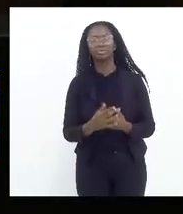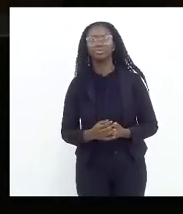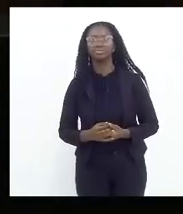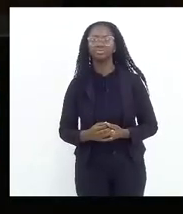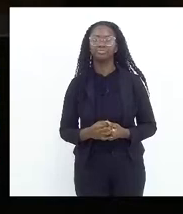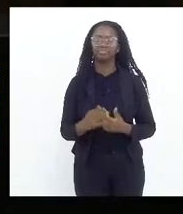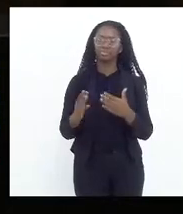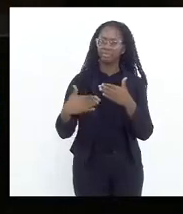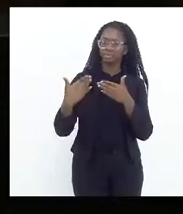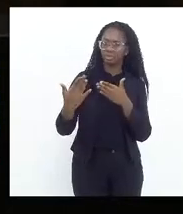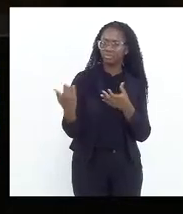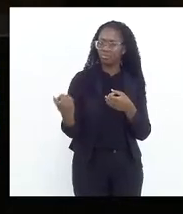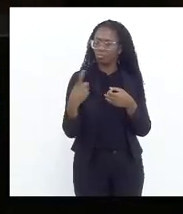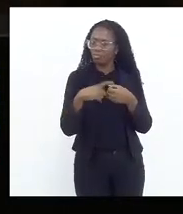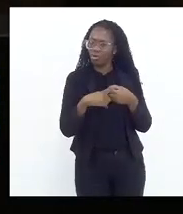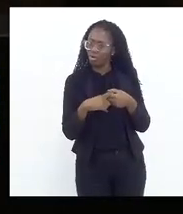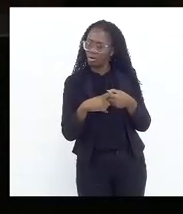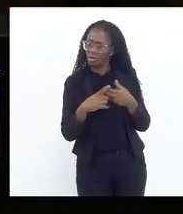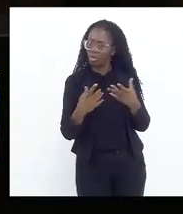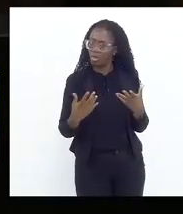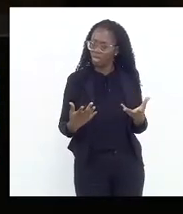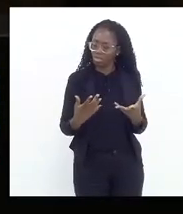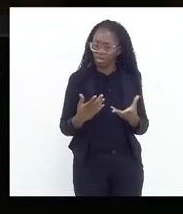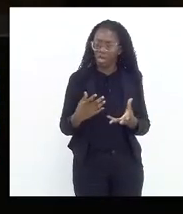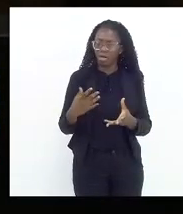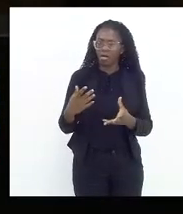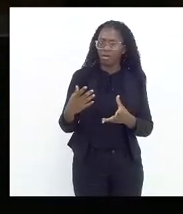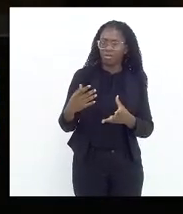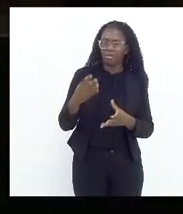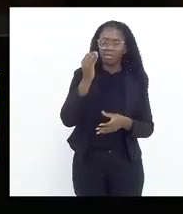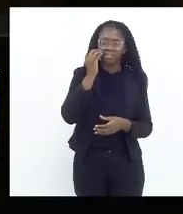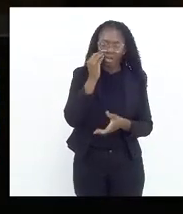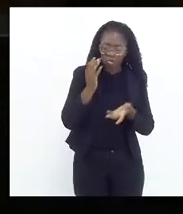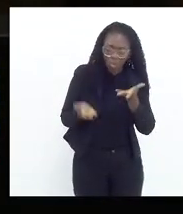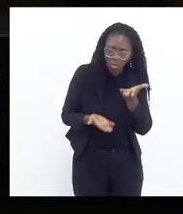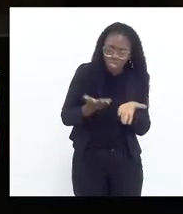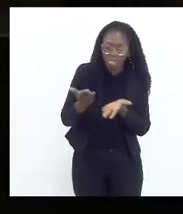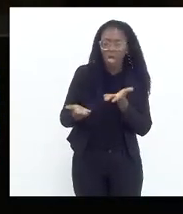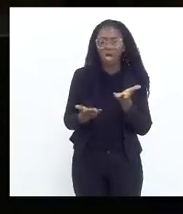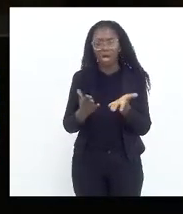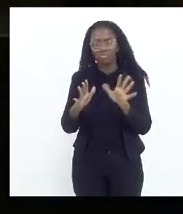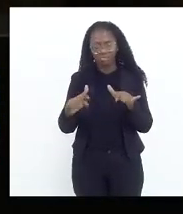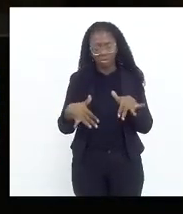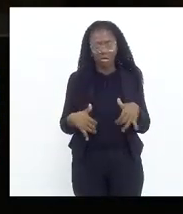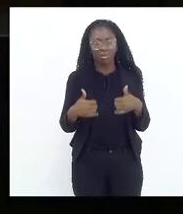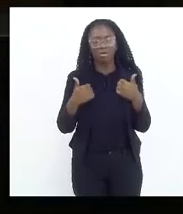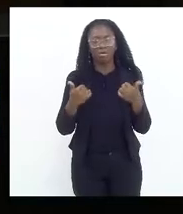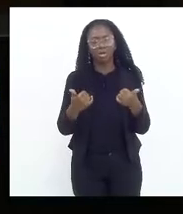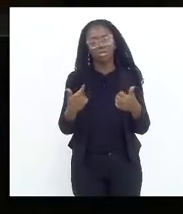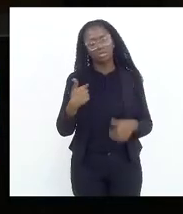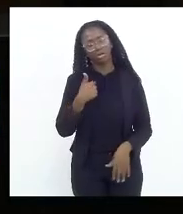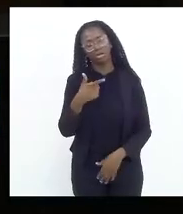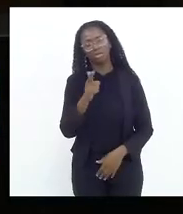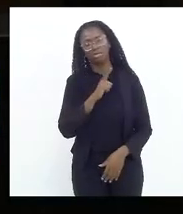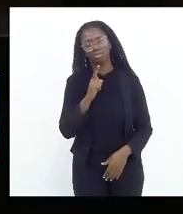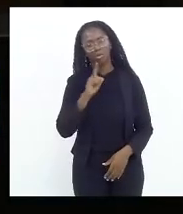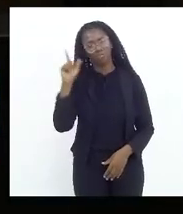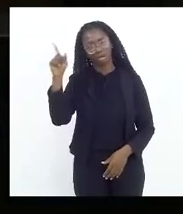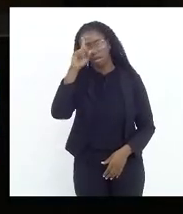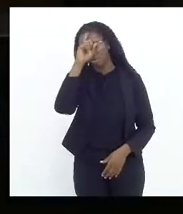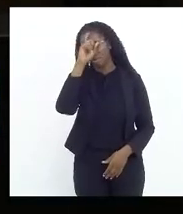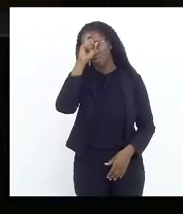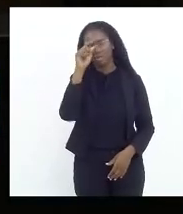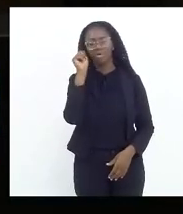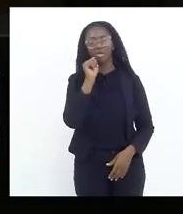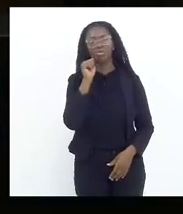recuperação, são bebês que precisam desse cuidado. Então, eu tive no Hospital da Mulher Marisca